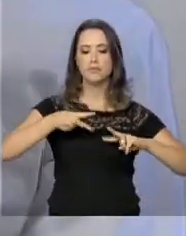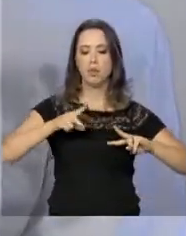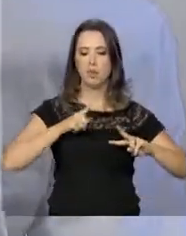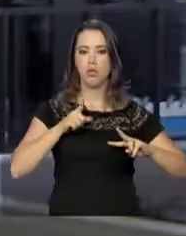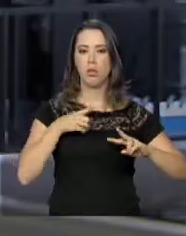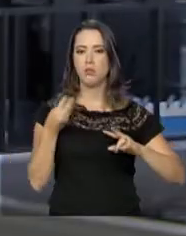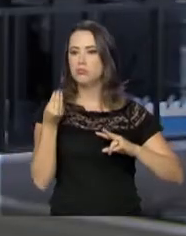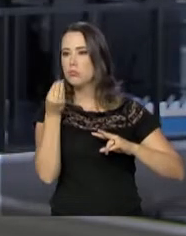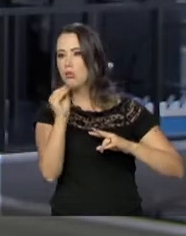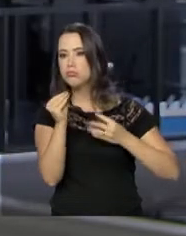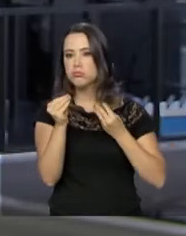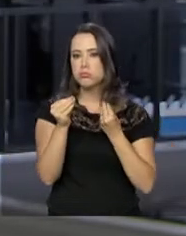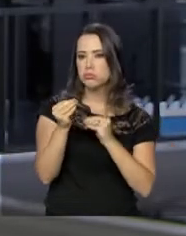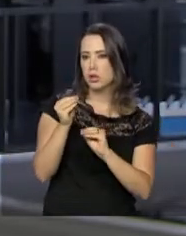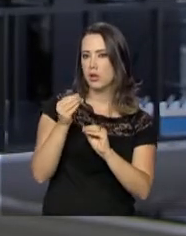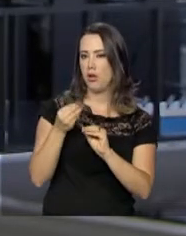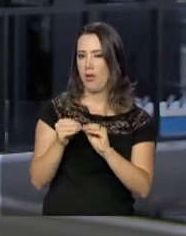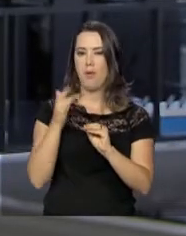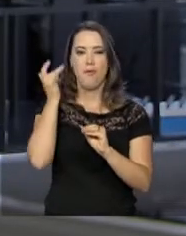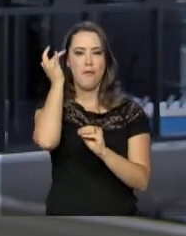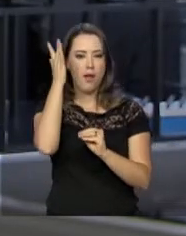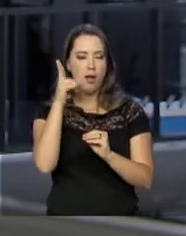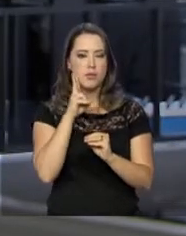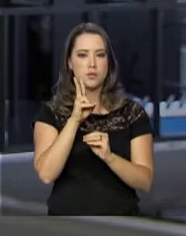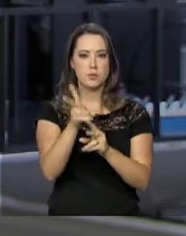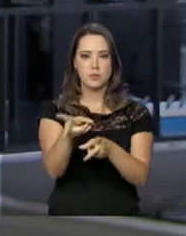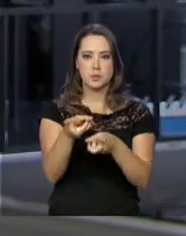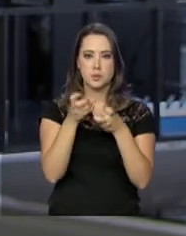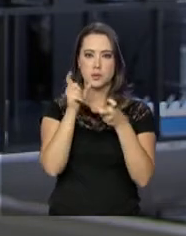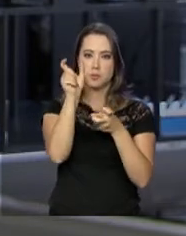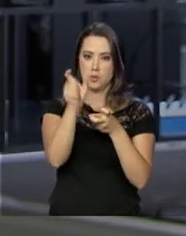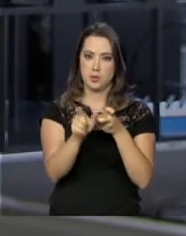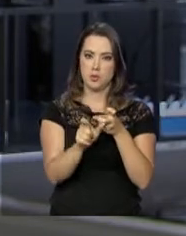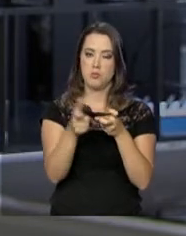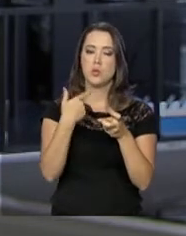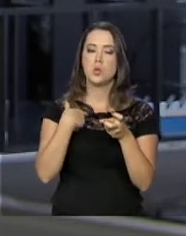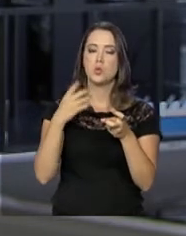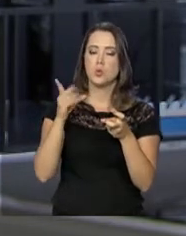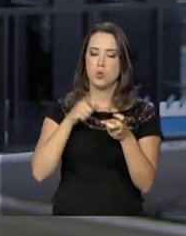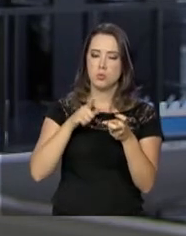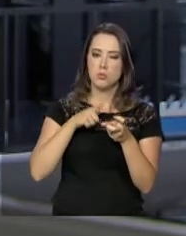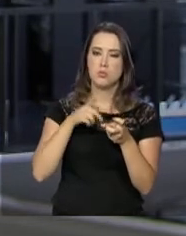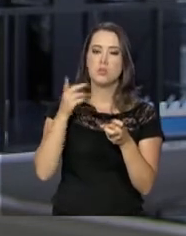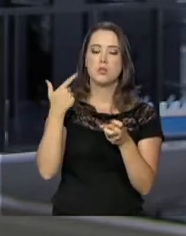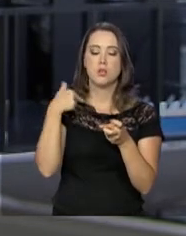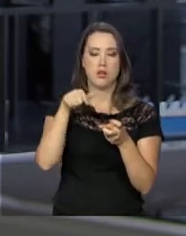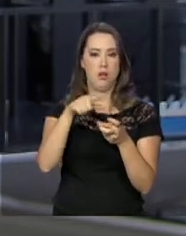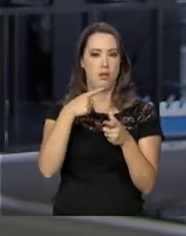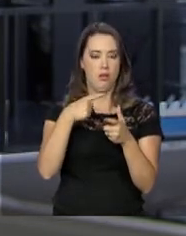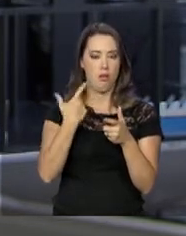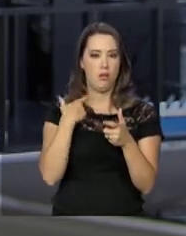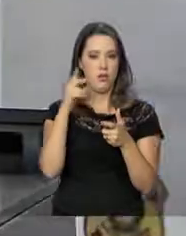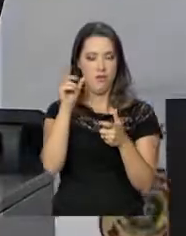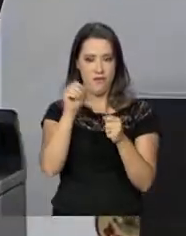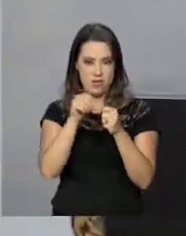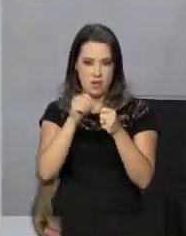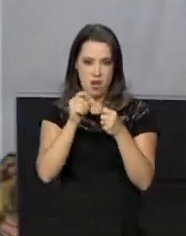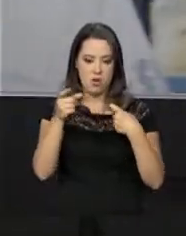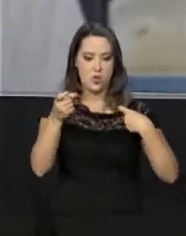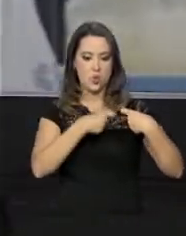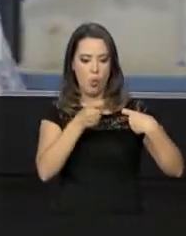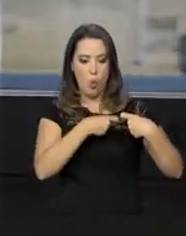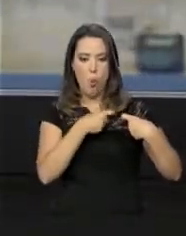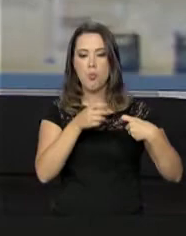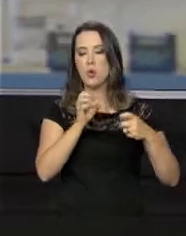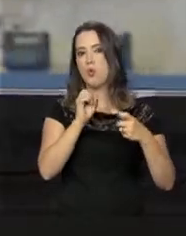integrado com isso fica mais fácil identificar os culpados de casos como homicídios e estupros por exemplo o banco também